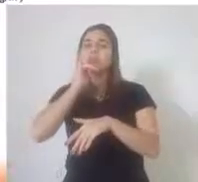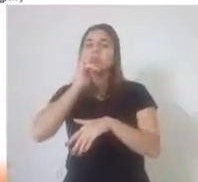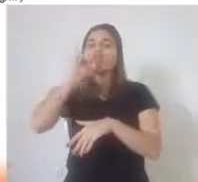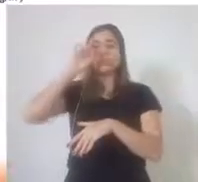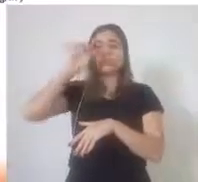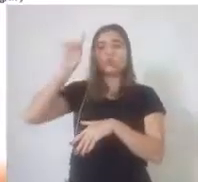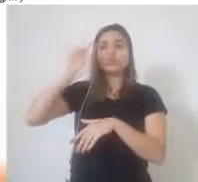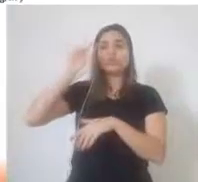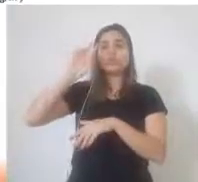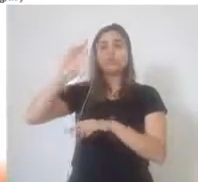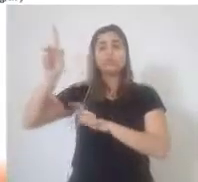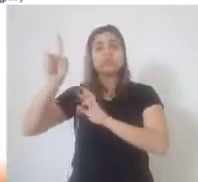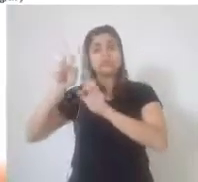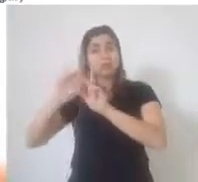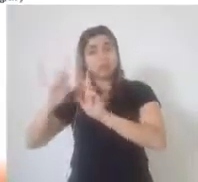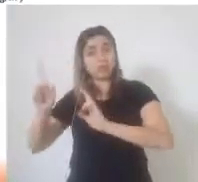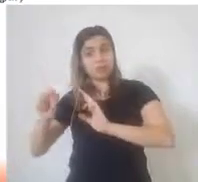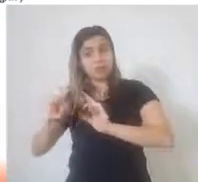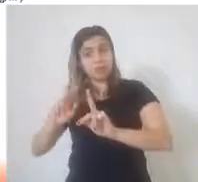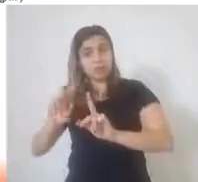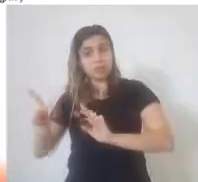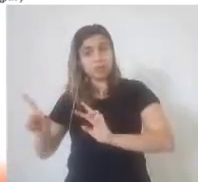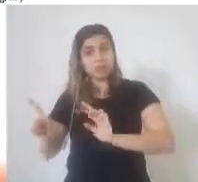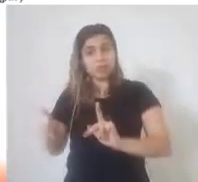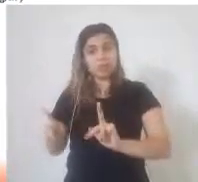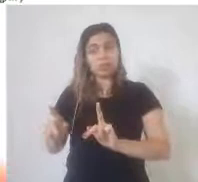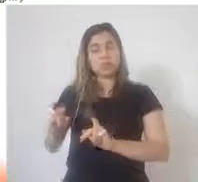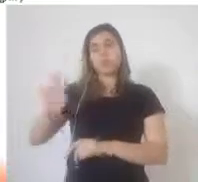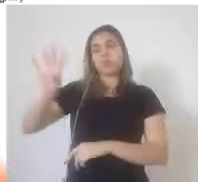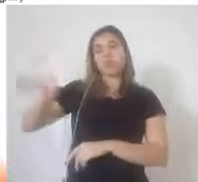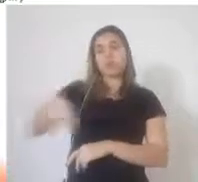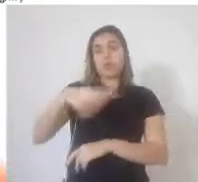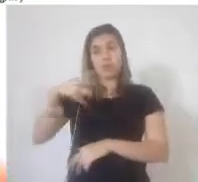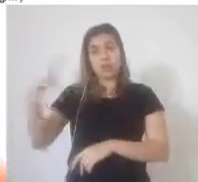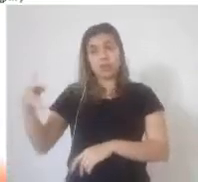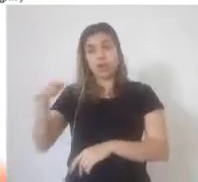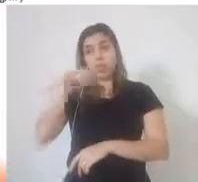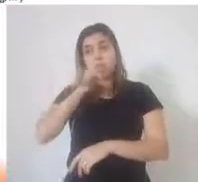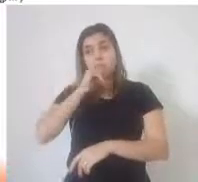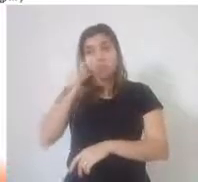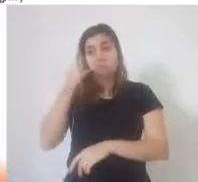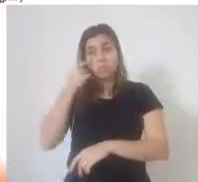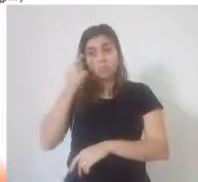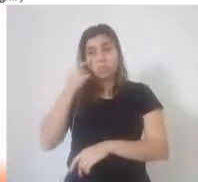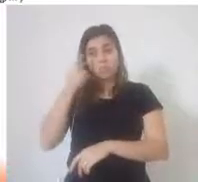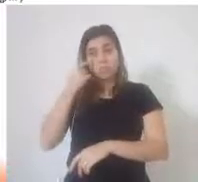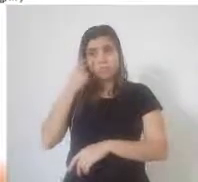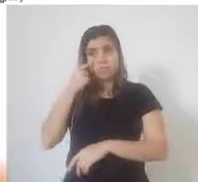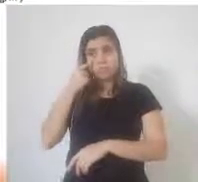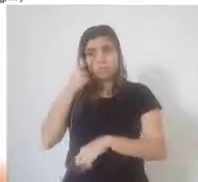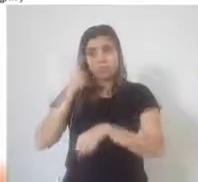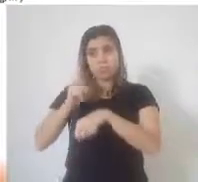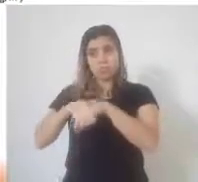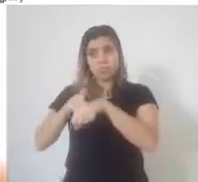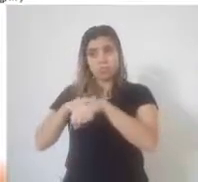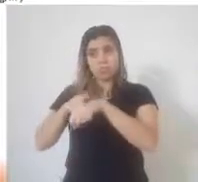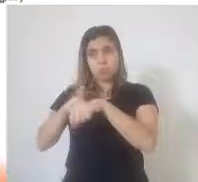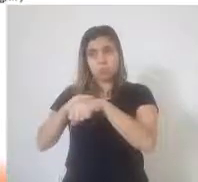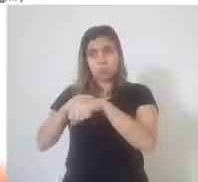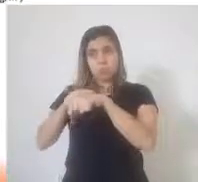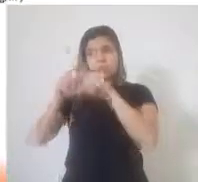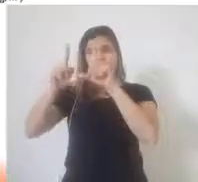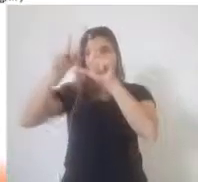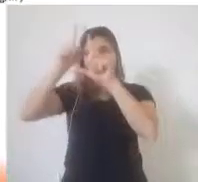ano específicas. Então, deixa eu pegar a canetinha aqui. Então, veja que aqui neste momento, ó, nesse